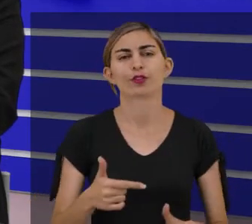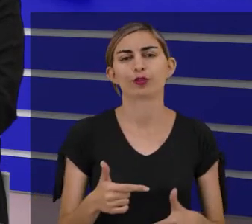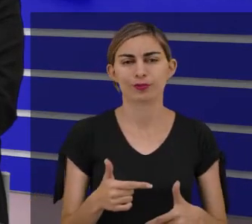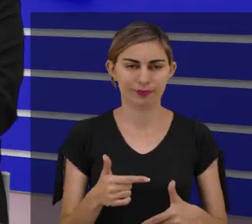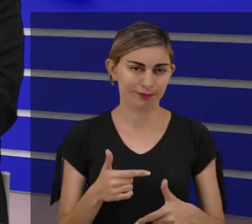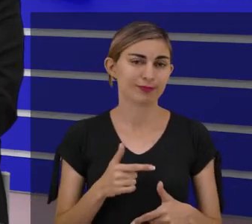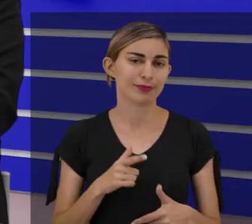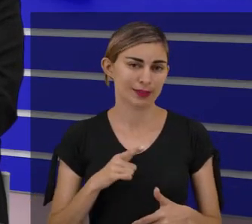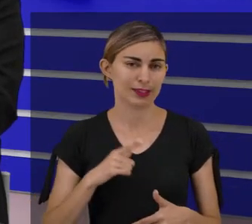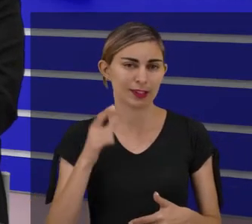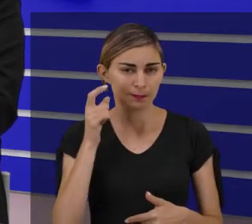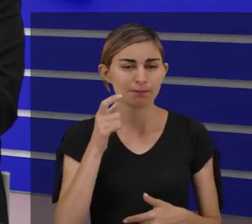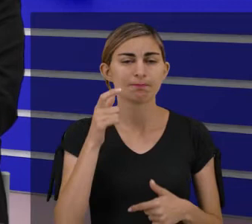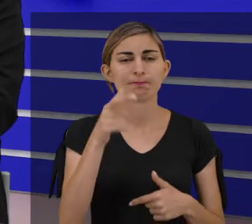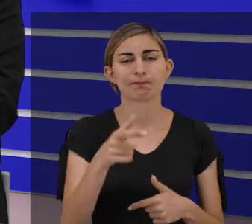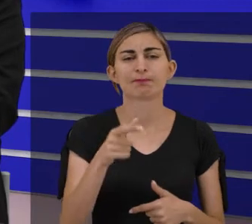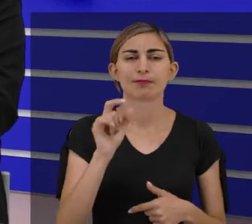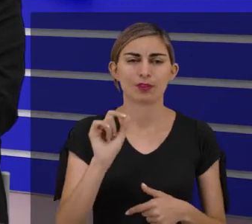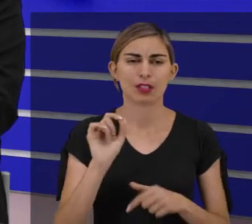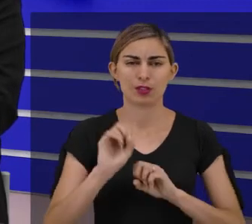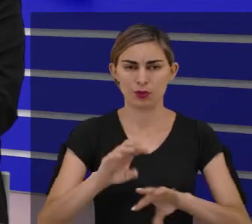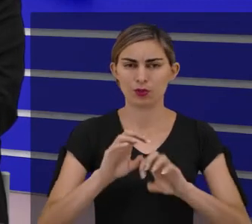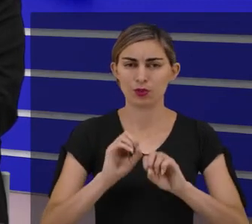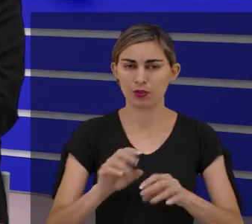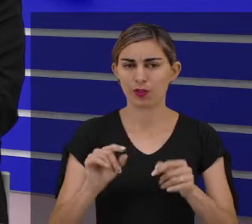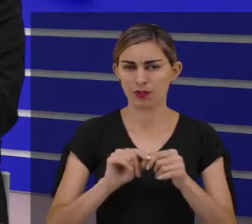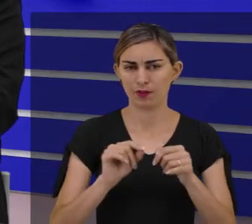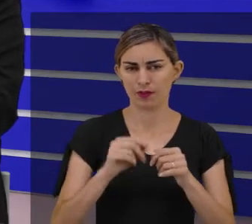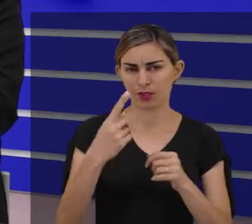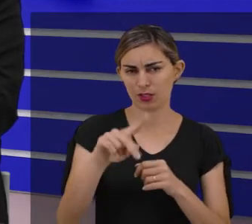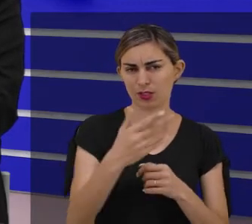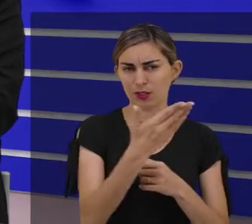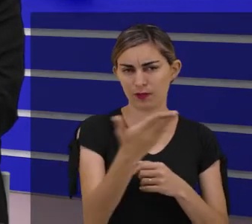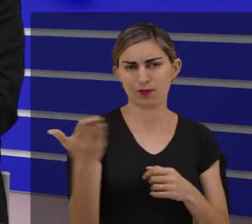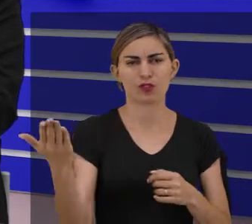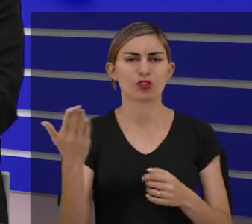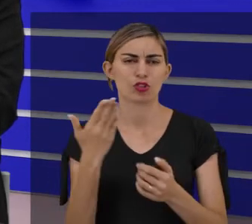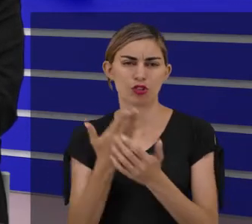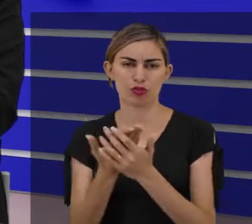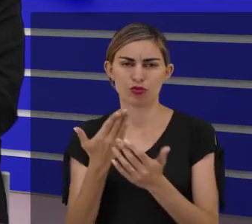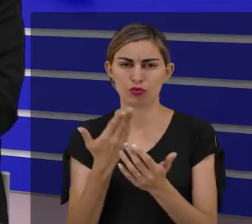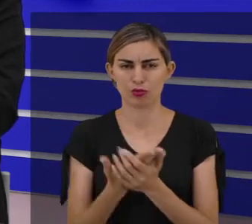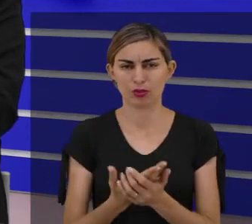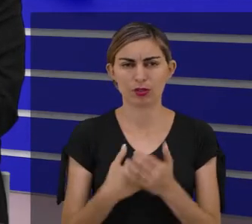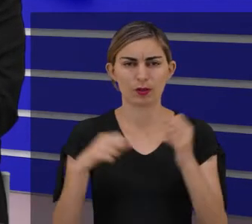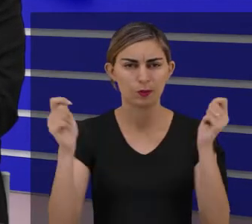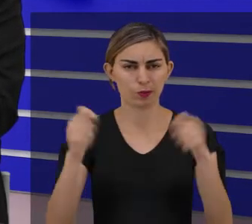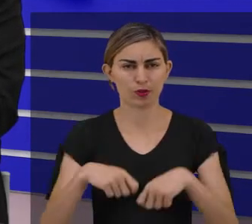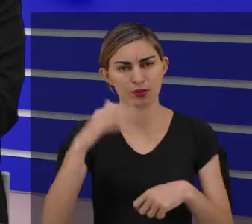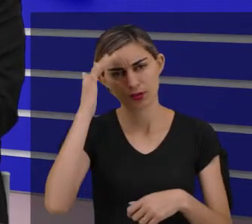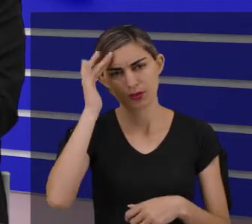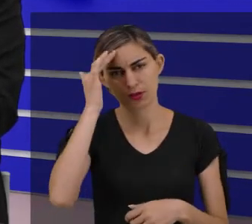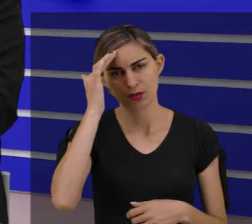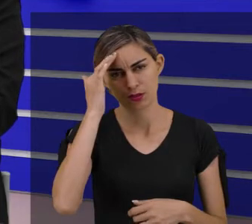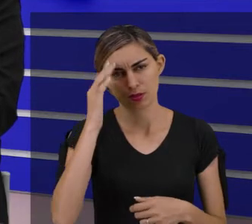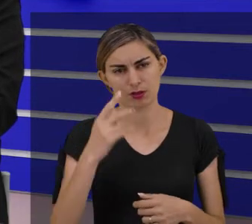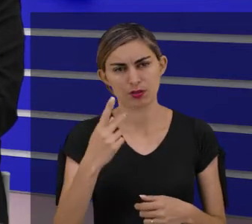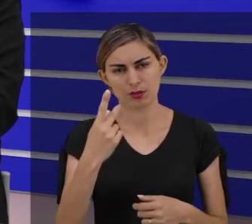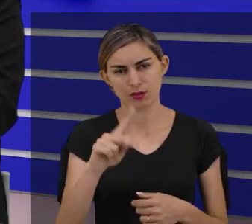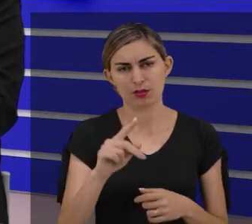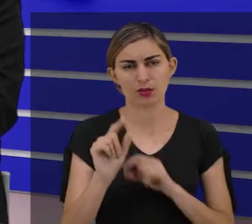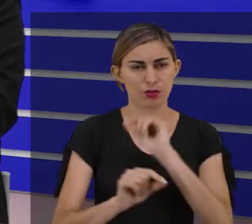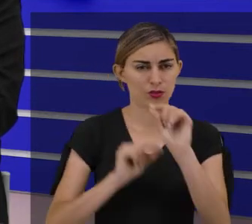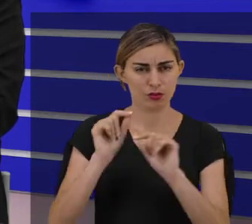como intencionalidade educacional fazer com que você, estudante, possa